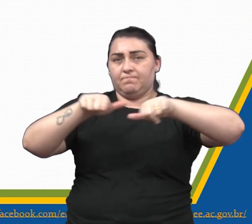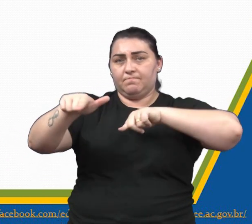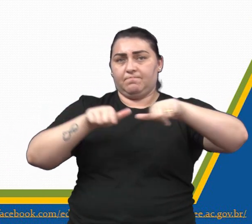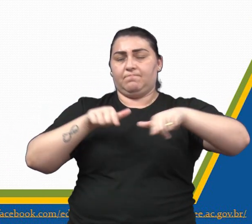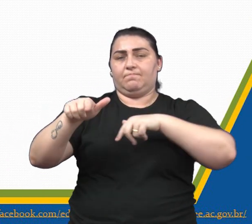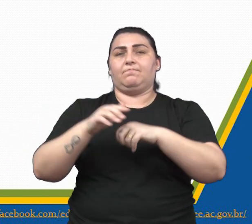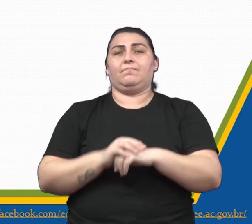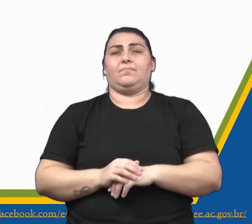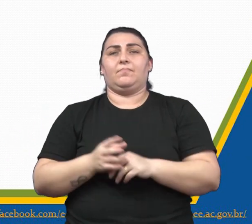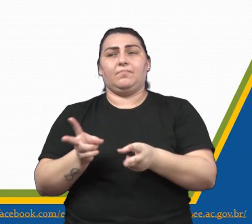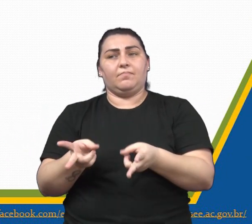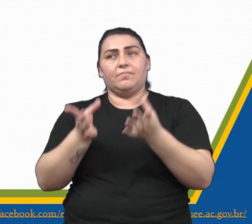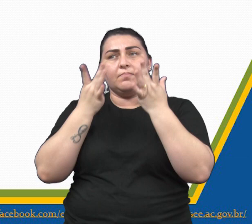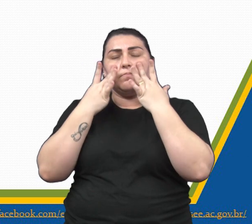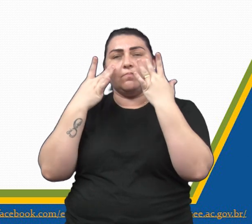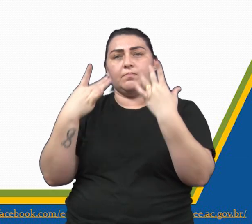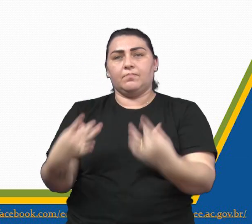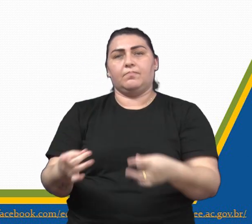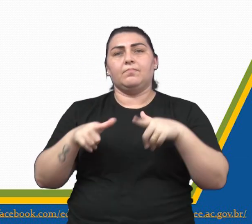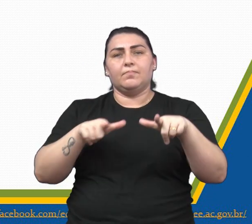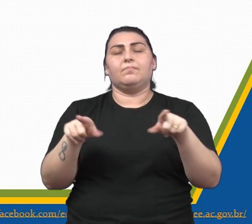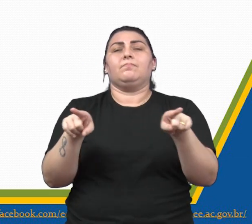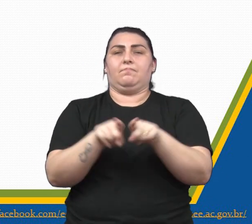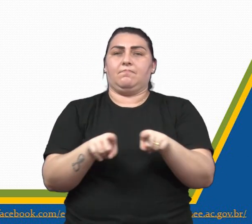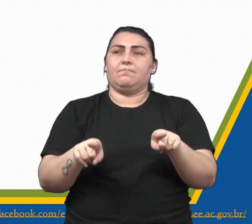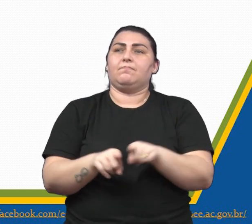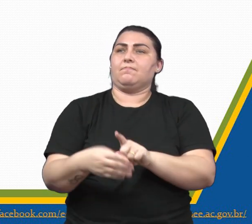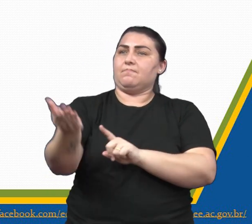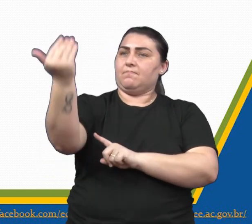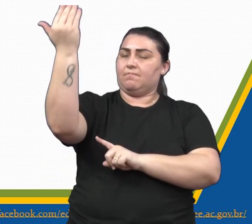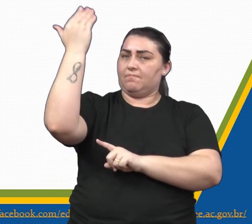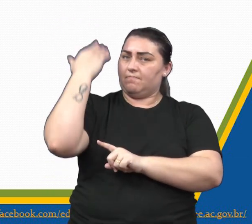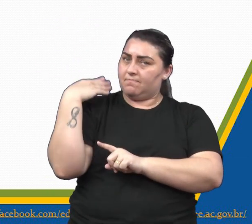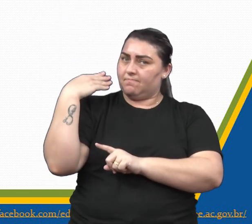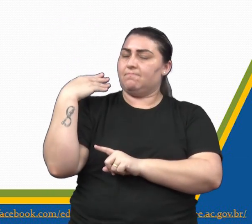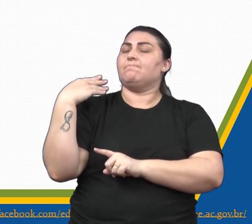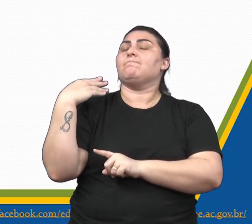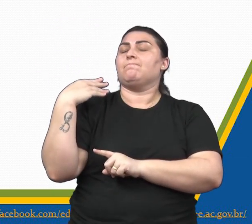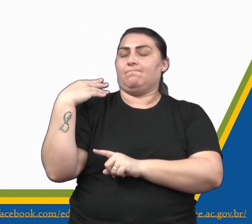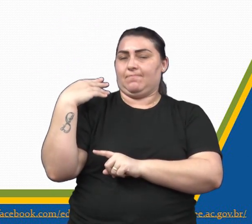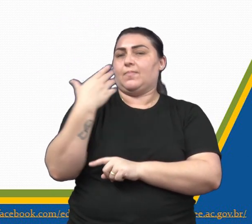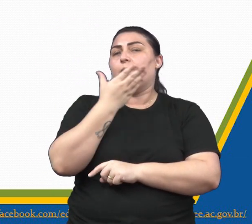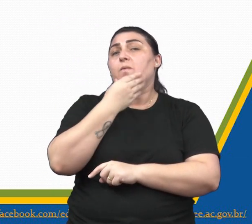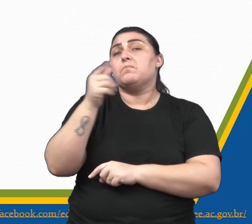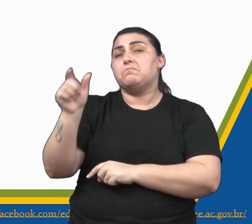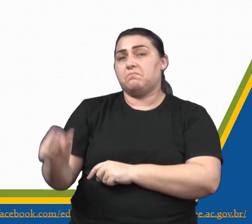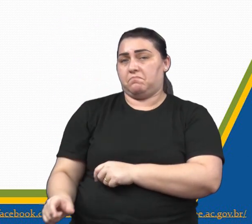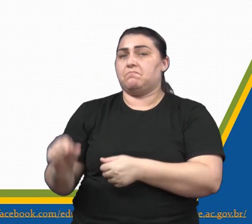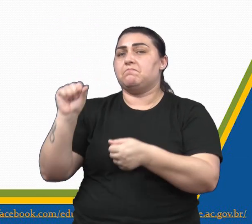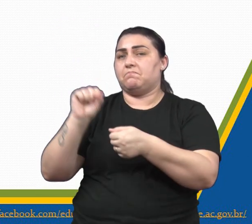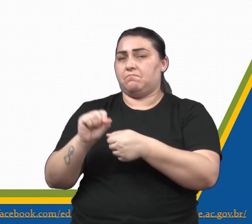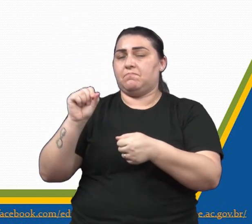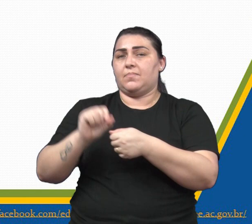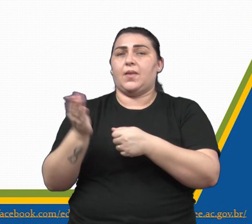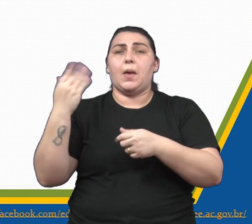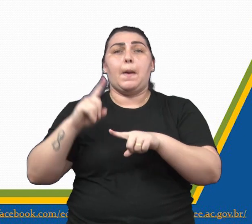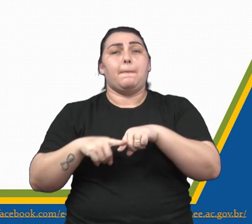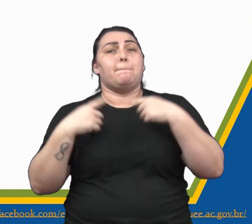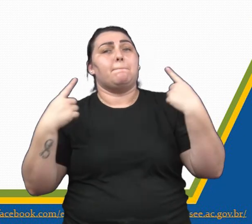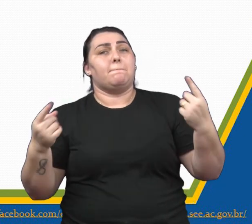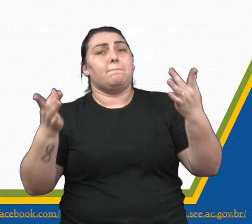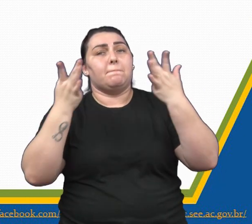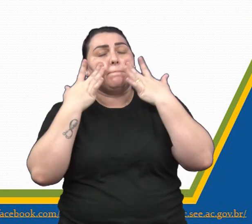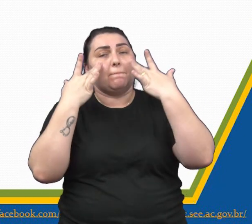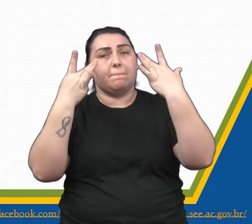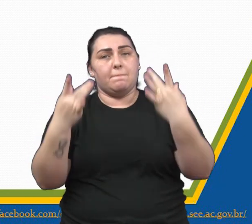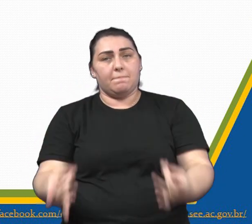verbo trabalhar também está no passado, pois indica uma ação que Greito fazia. Porém, se você